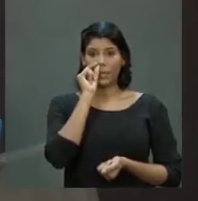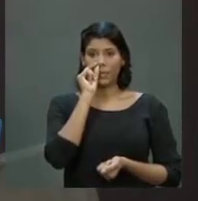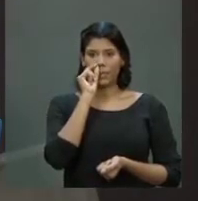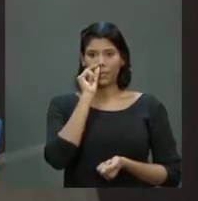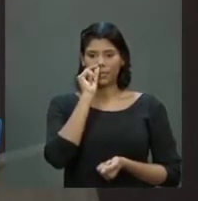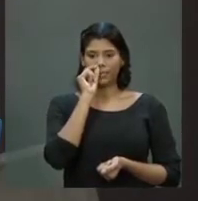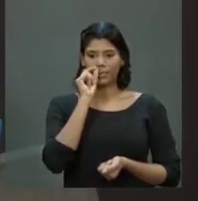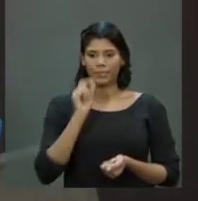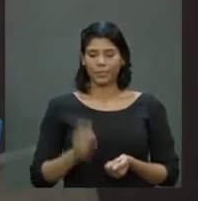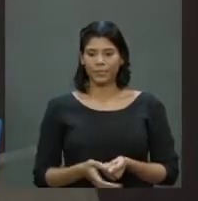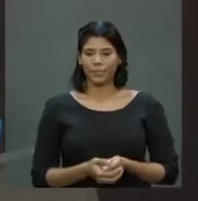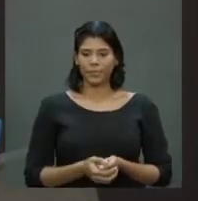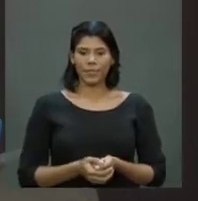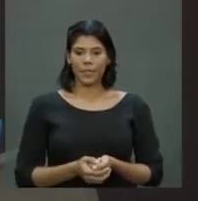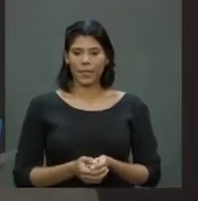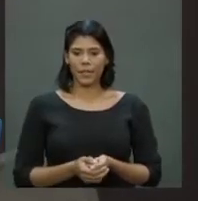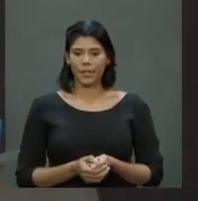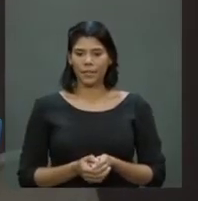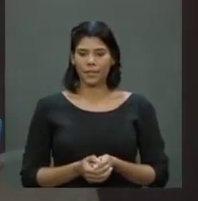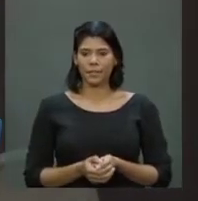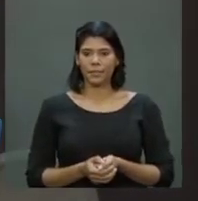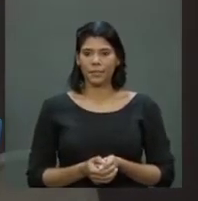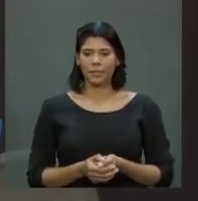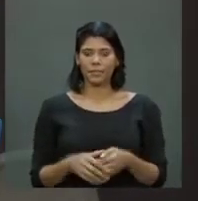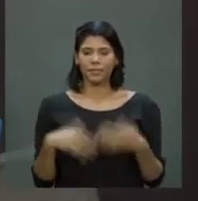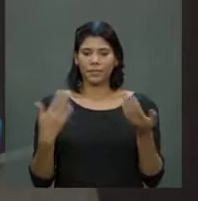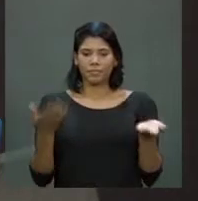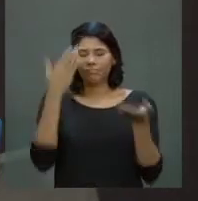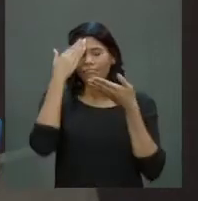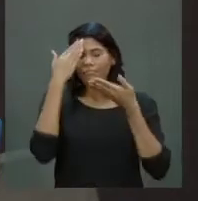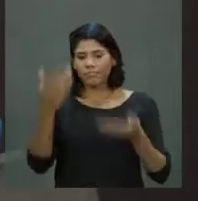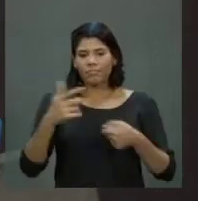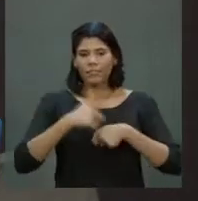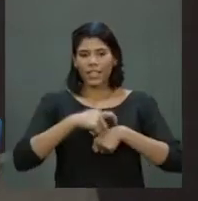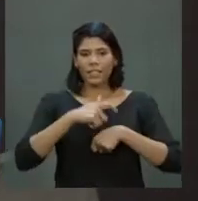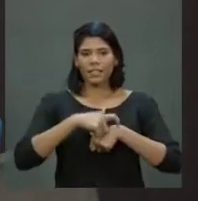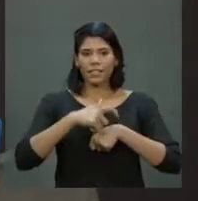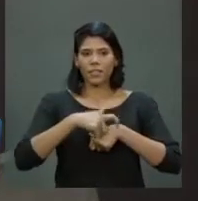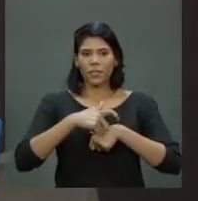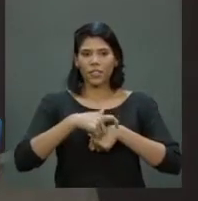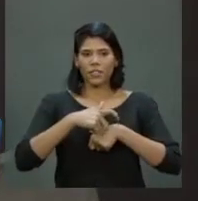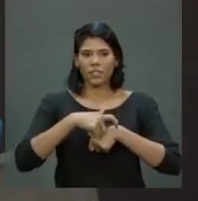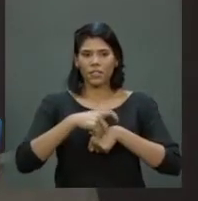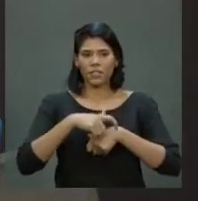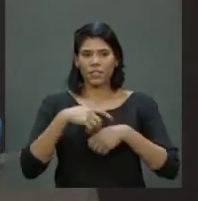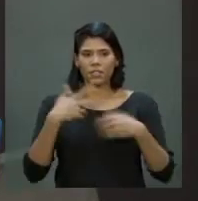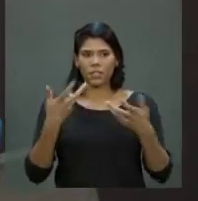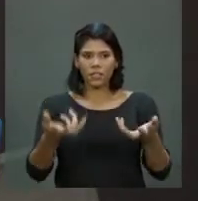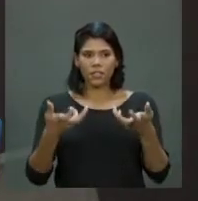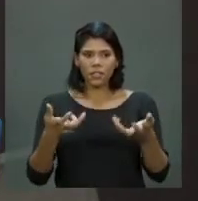Muito obrigado pela parte, deputado Renato Roseno. E quero dizer que